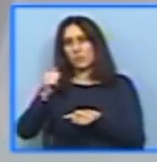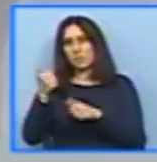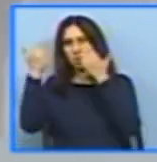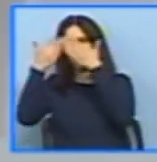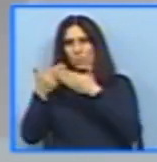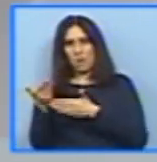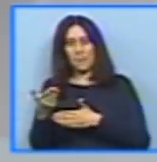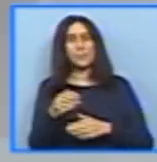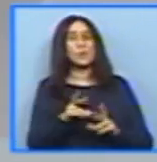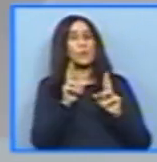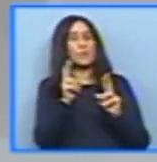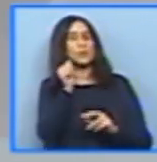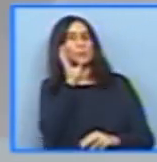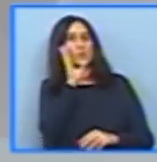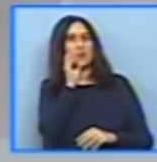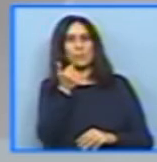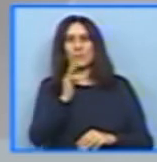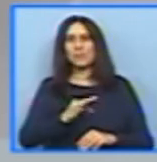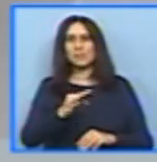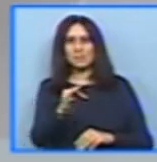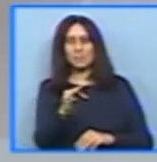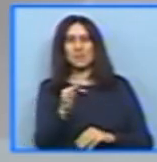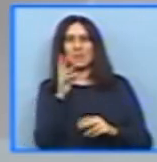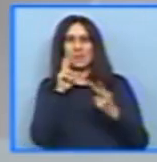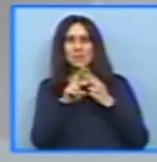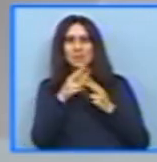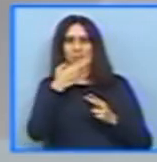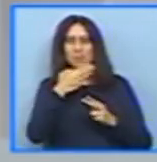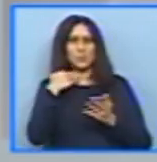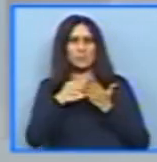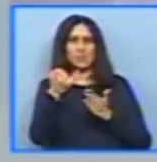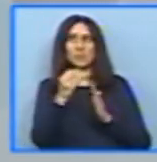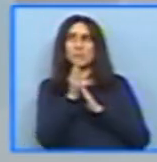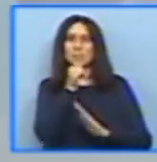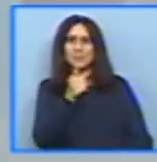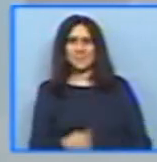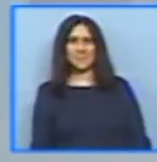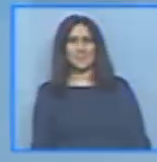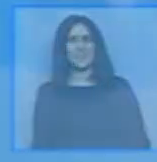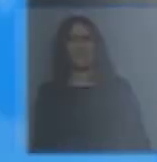22h45. Votos de boa tarde, um bom fim de semana. Até à próxima segunda-feira, se Deus quiser.